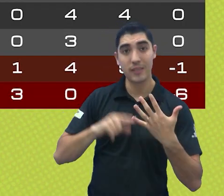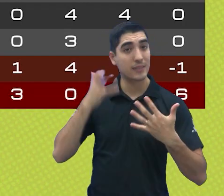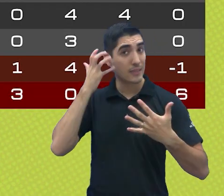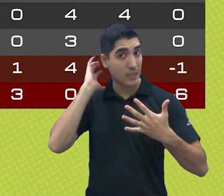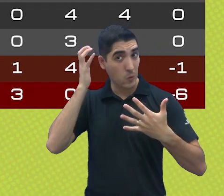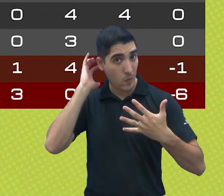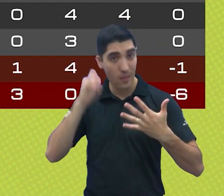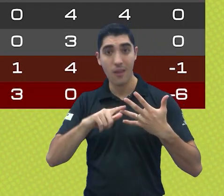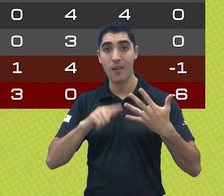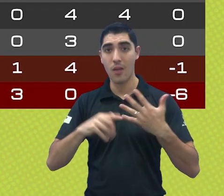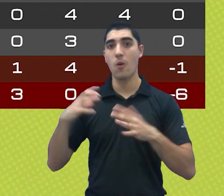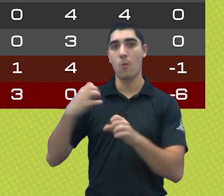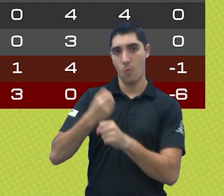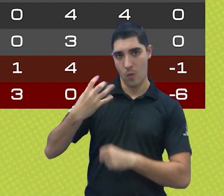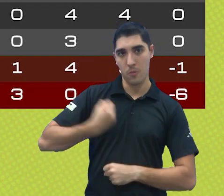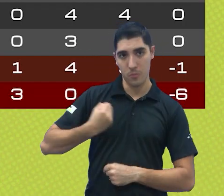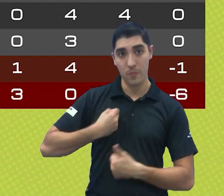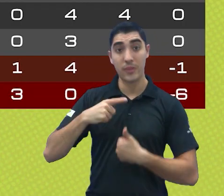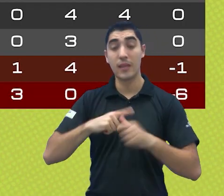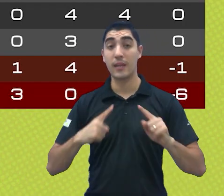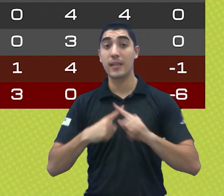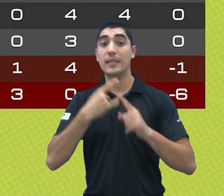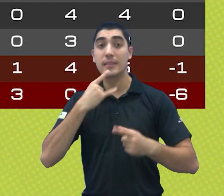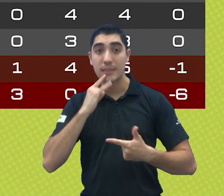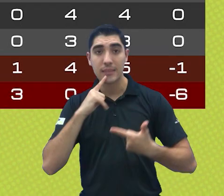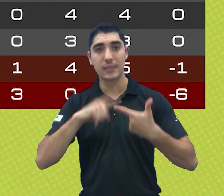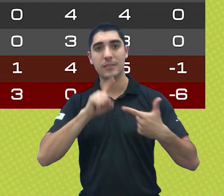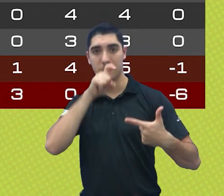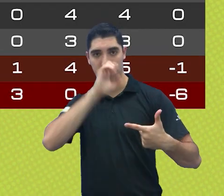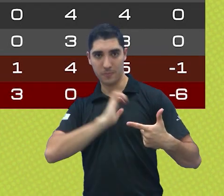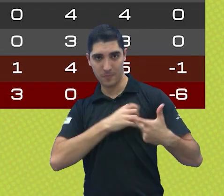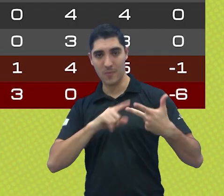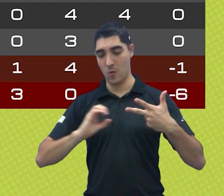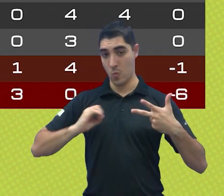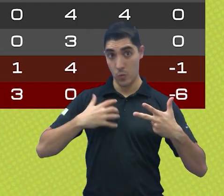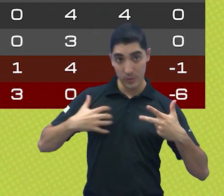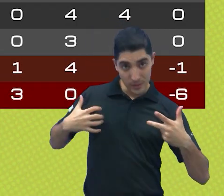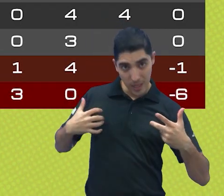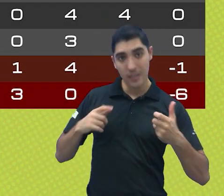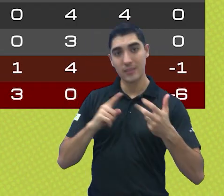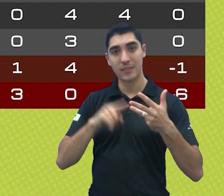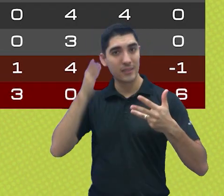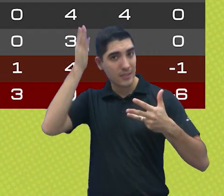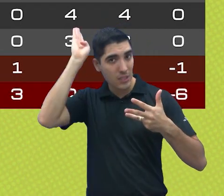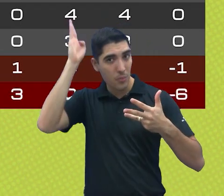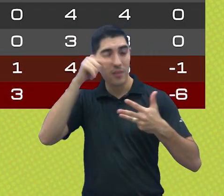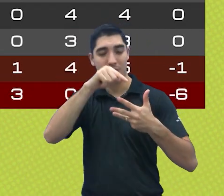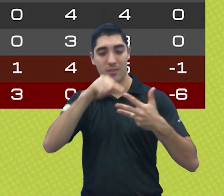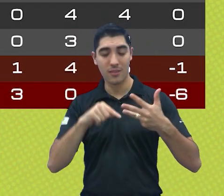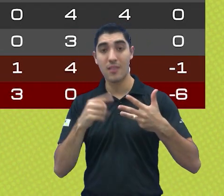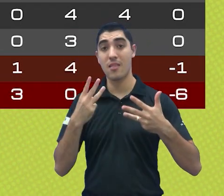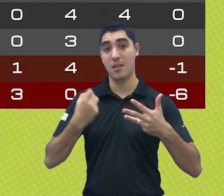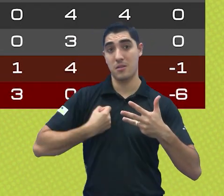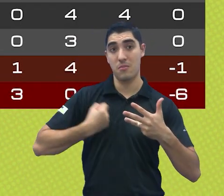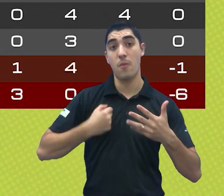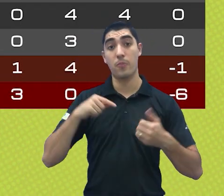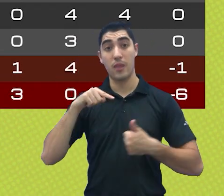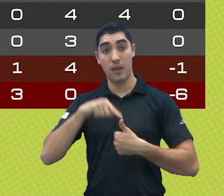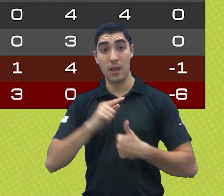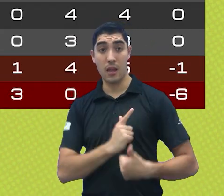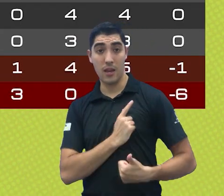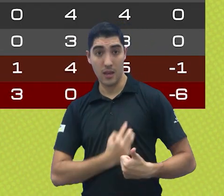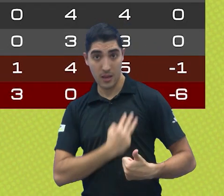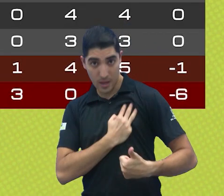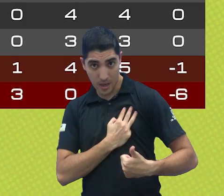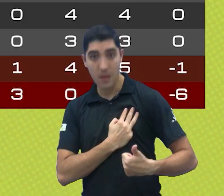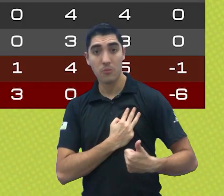com 4, 15 de Piracicaba, São José, Osasco Sport e Taubaté com 3 pontos. Lá embaixo, Grêmio Prudente, o São Bento de Sorocaba.